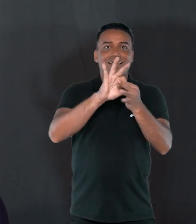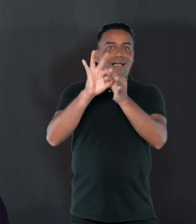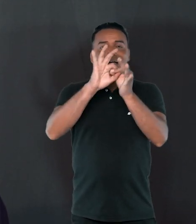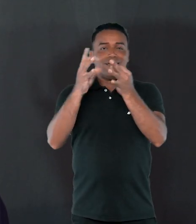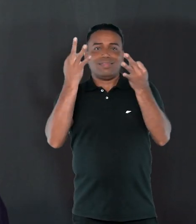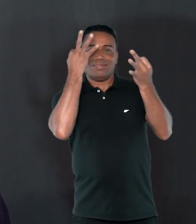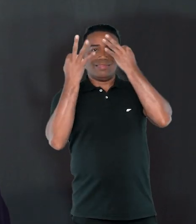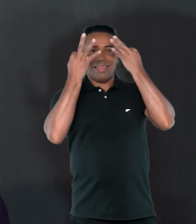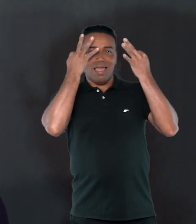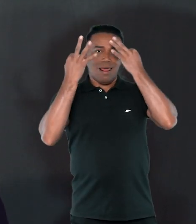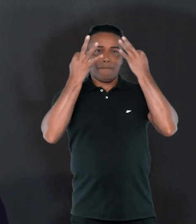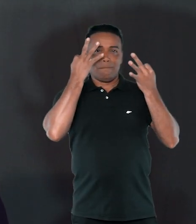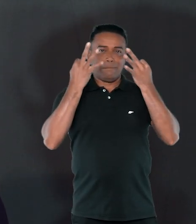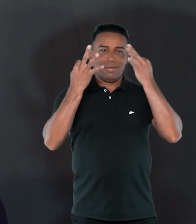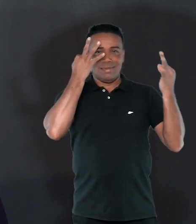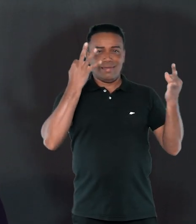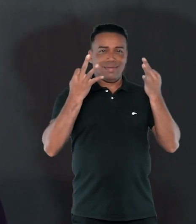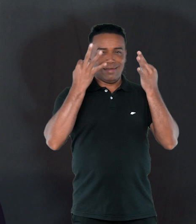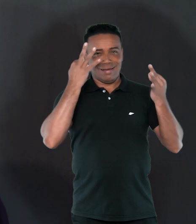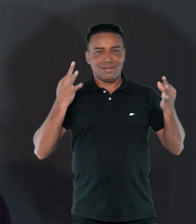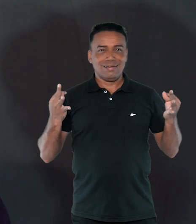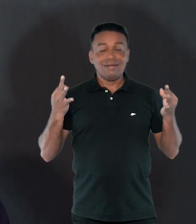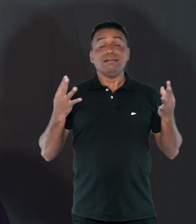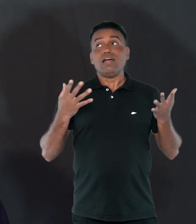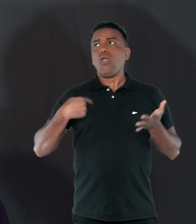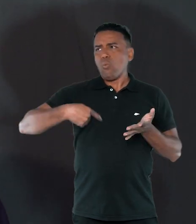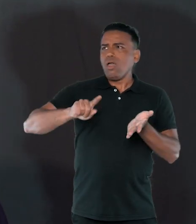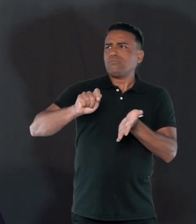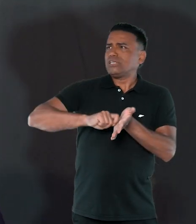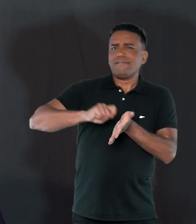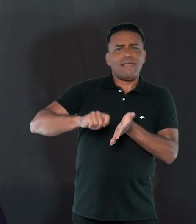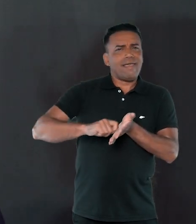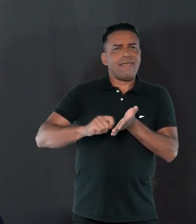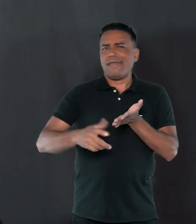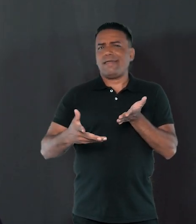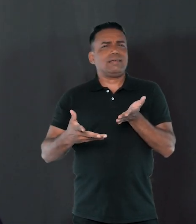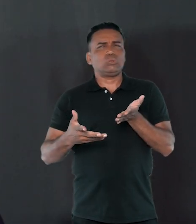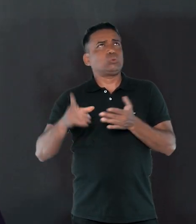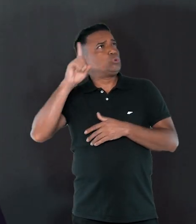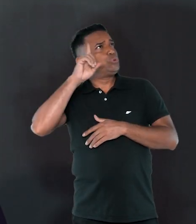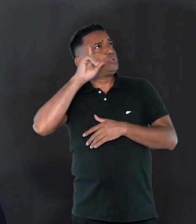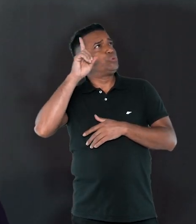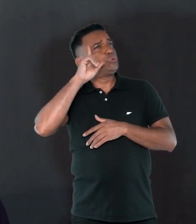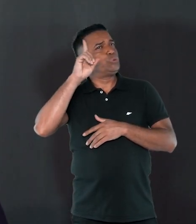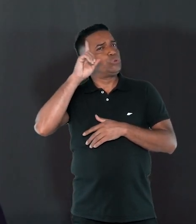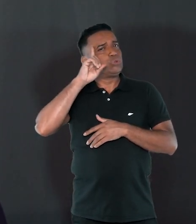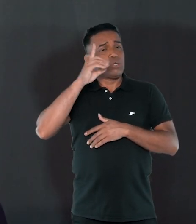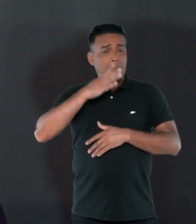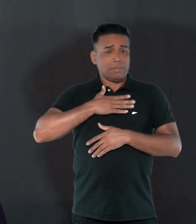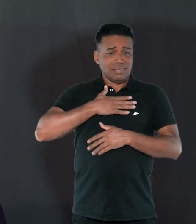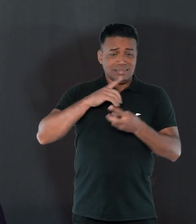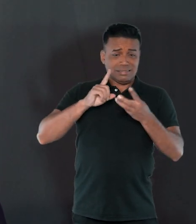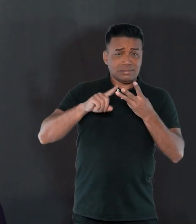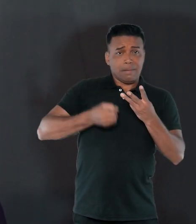né? Mas eu ia escrevendo, assim, né? Meus rascunhos, meus diários, minhas poesias,